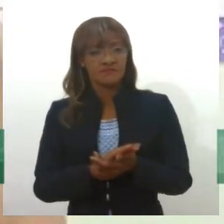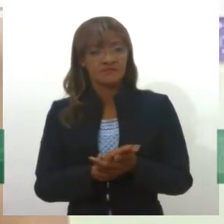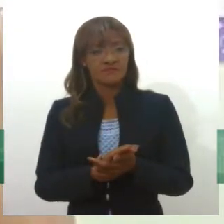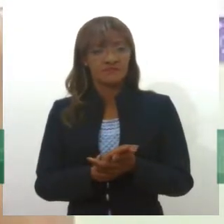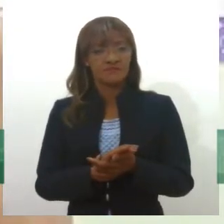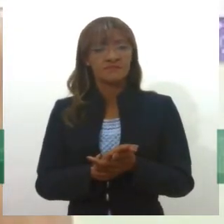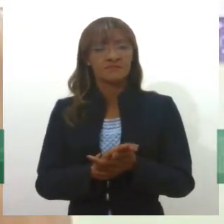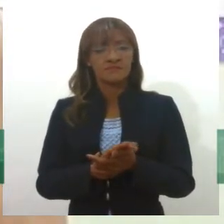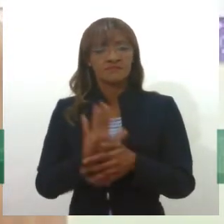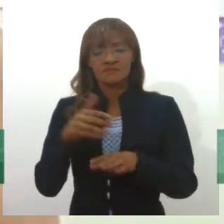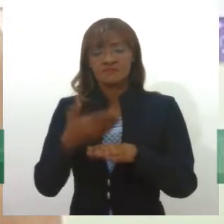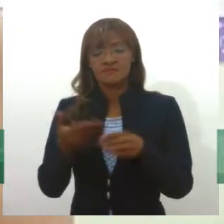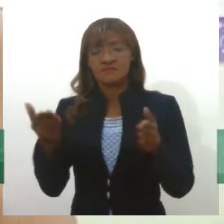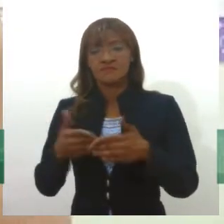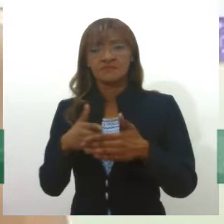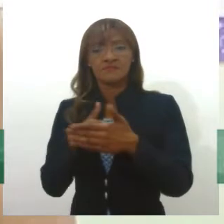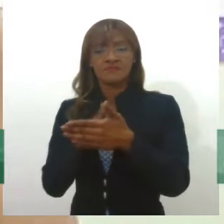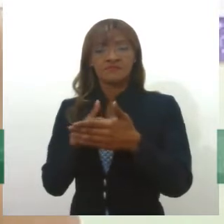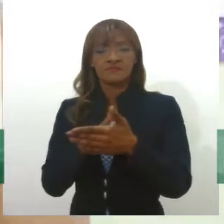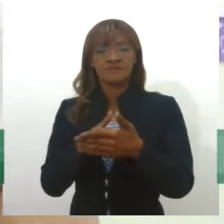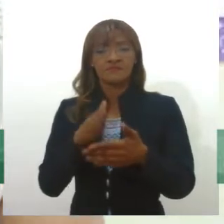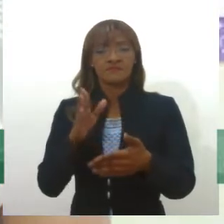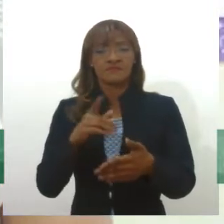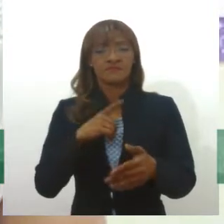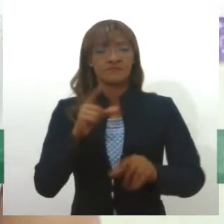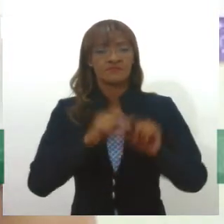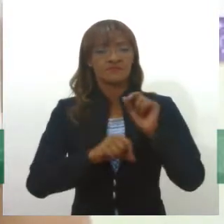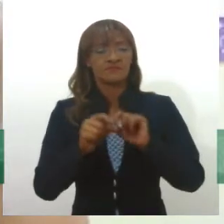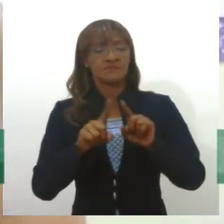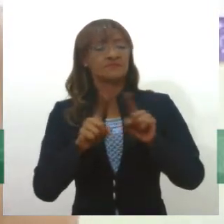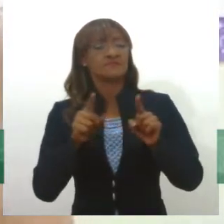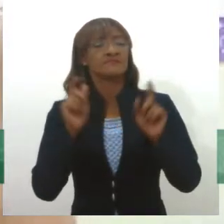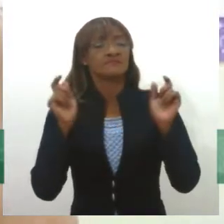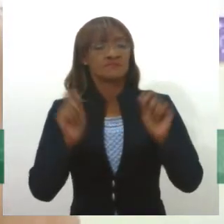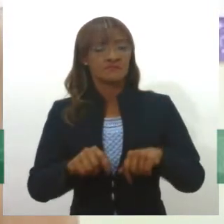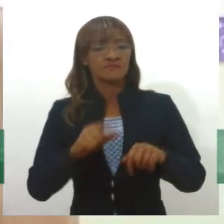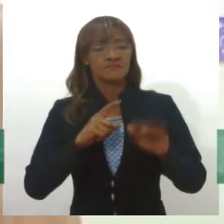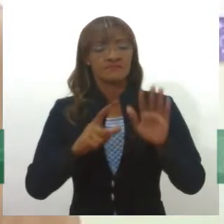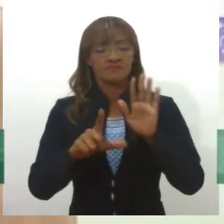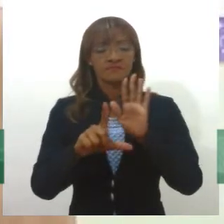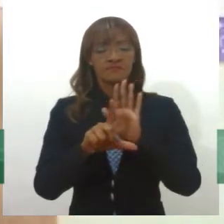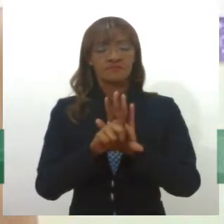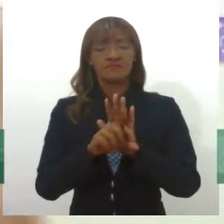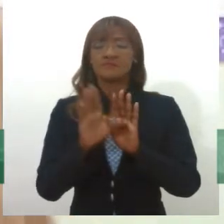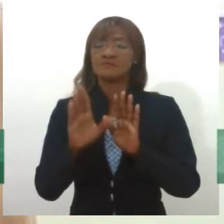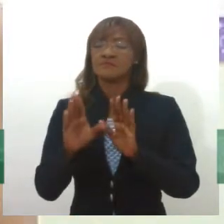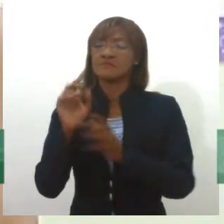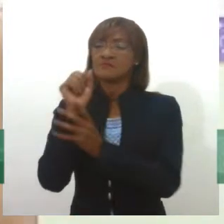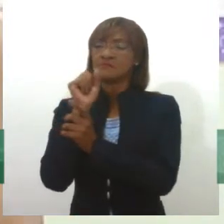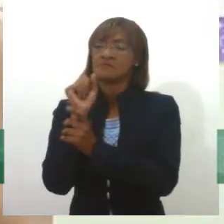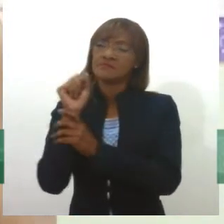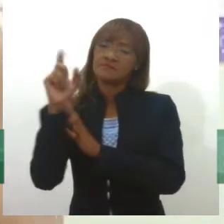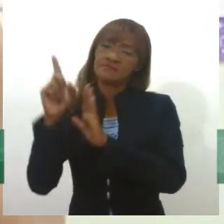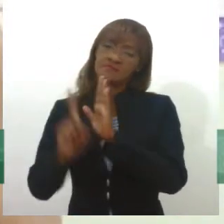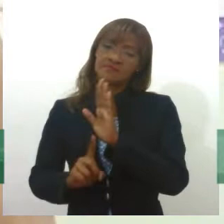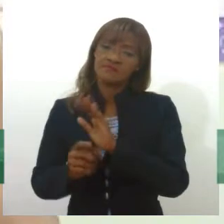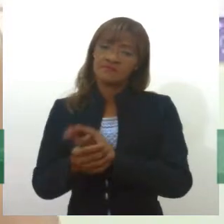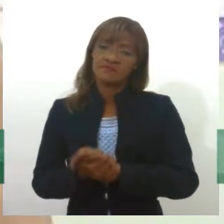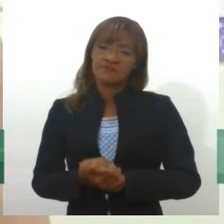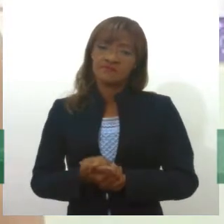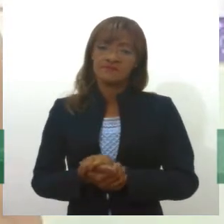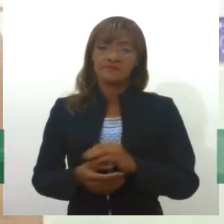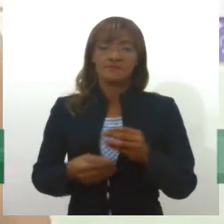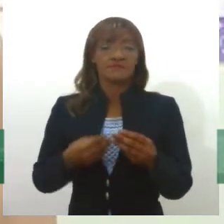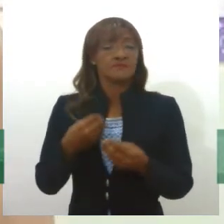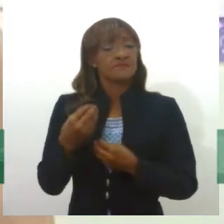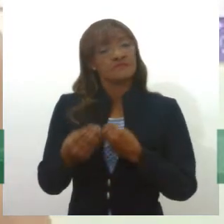uma barreira que a gente precisa enfrentar, mesmo tendo uma legislação que ampare, que garanta esse direito. E agora a gente vê como os processos se